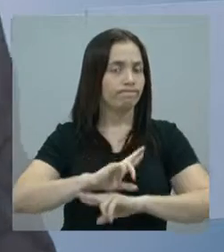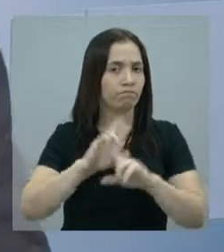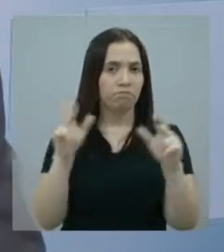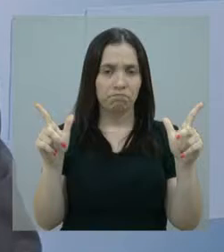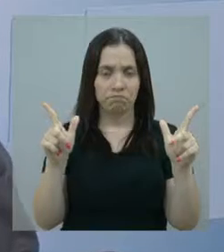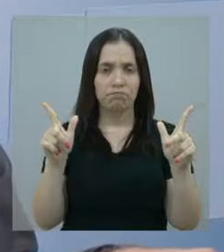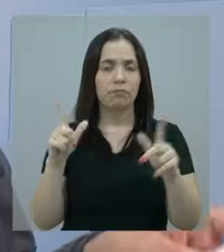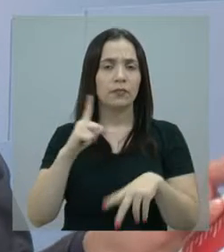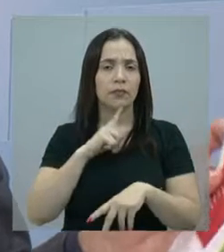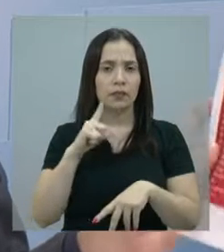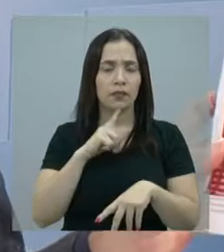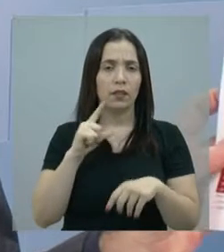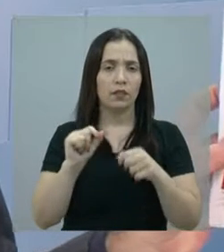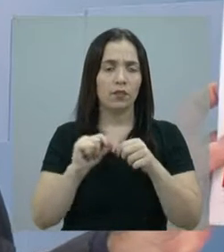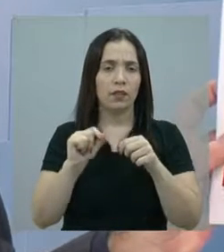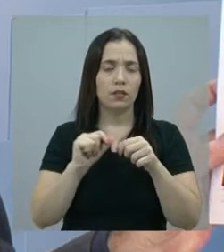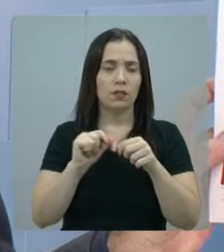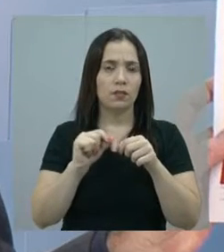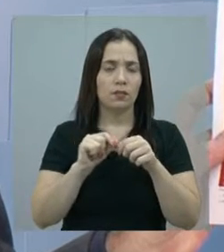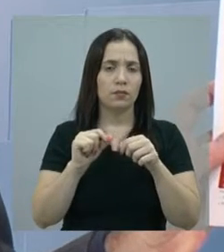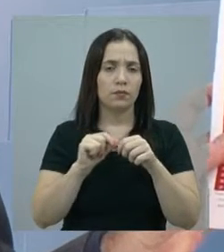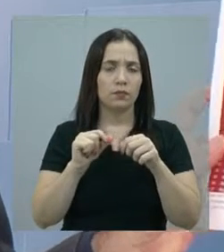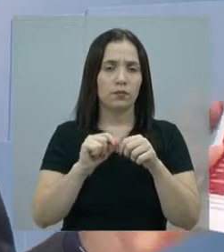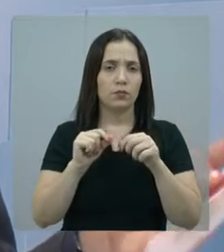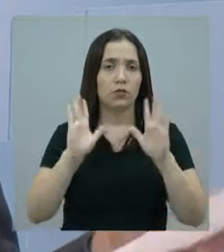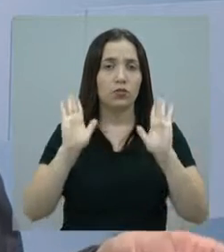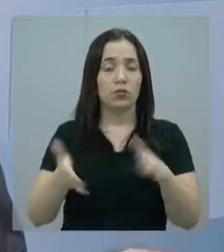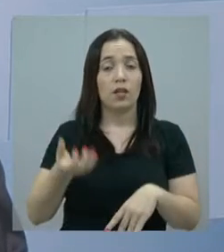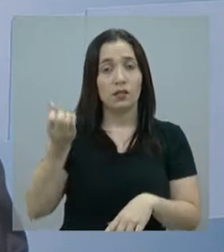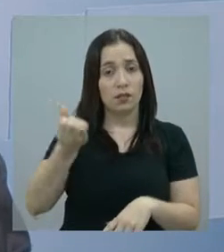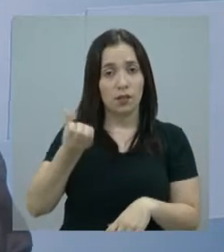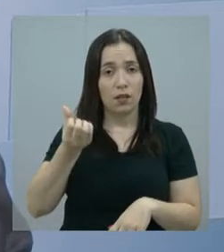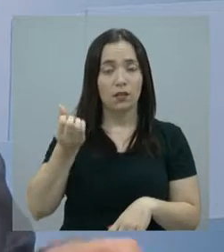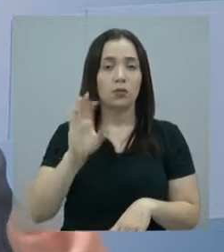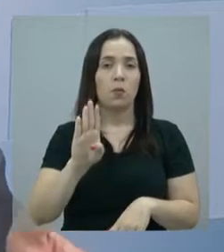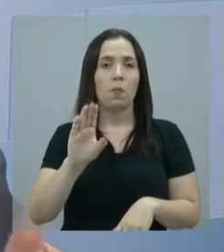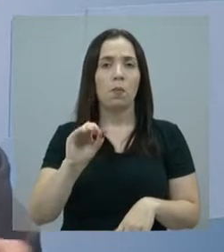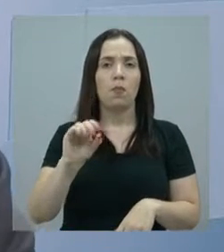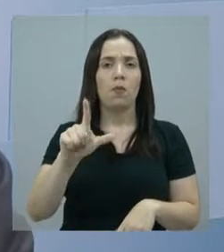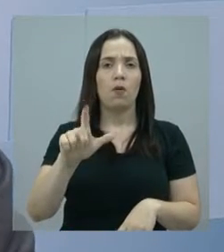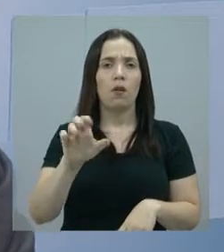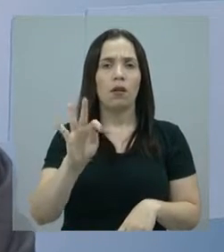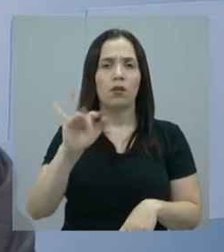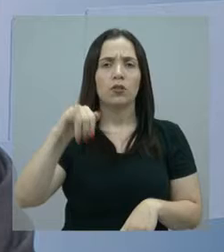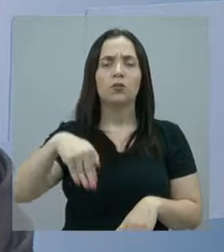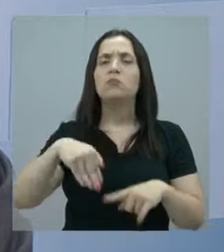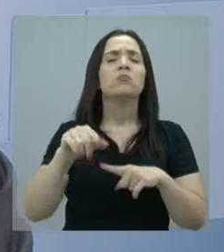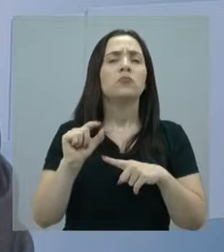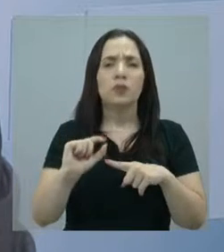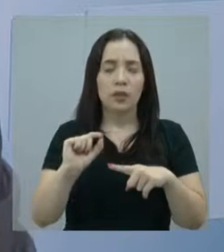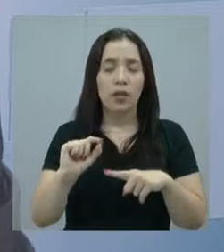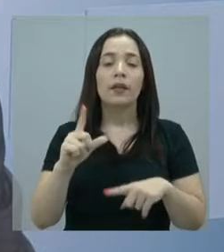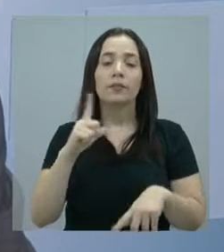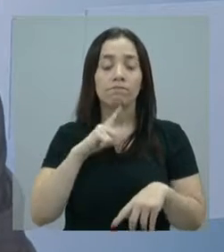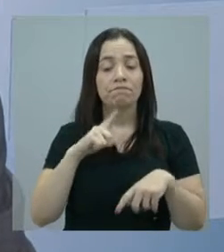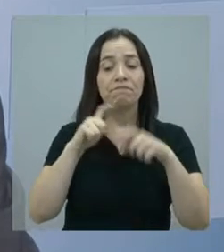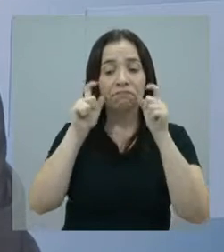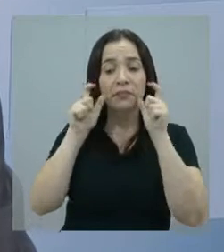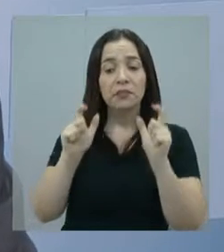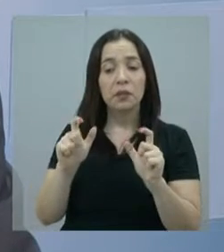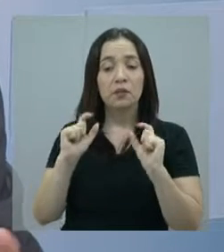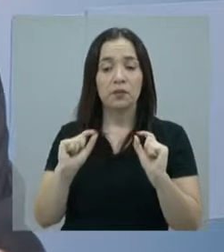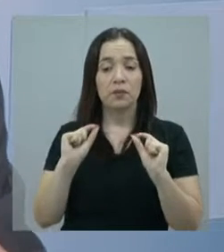que é através de boletins, né? Nós já vamos para o 6º boletim. Esse boletim ele tem uma característica muito